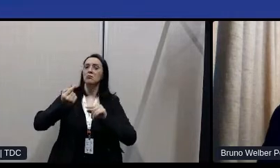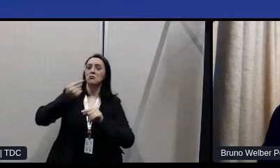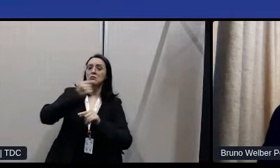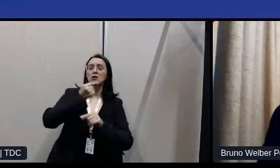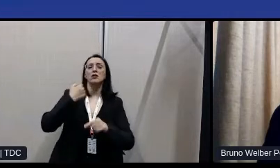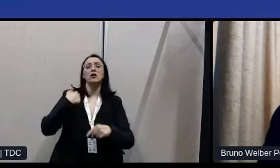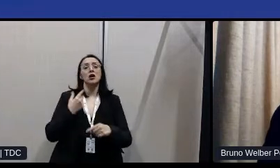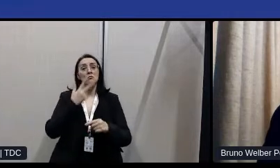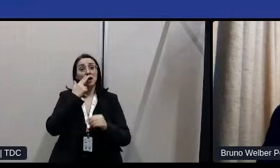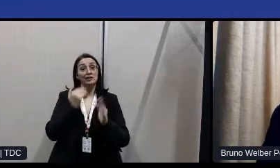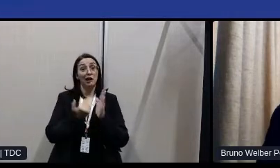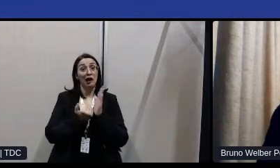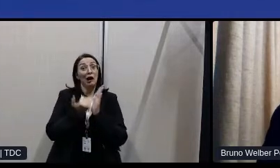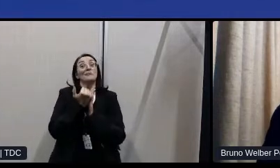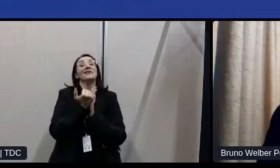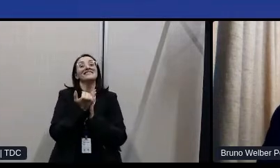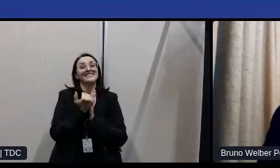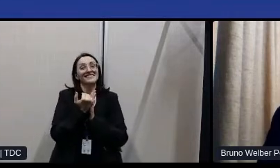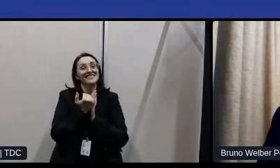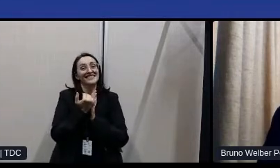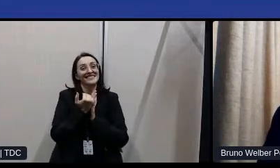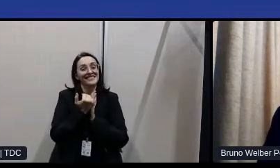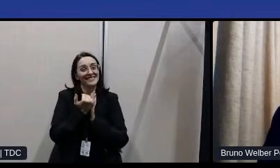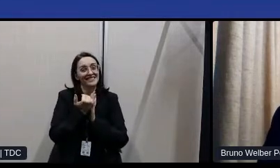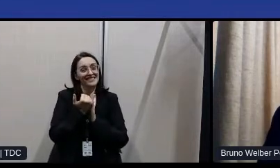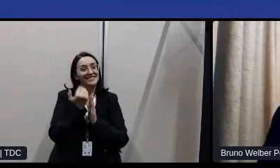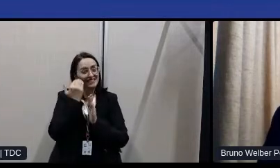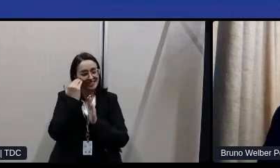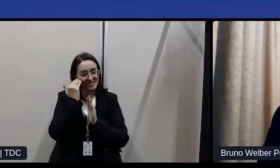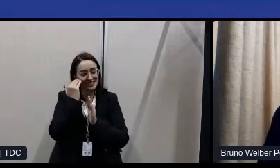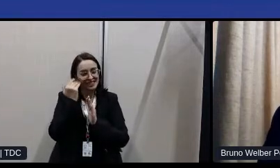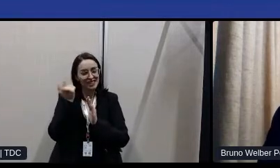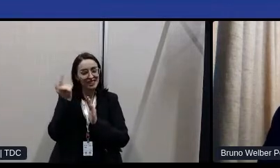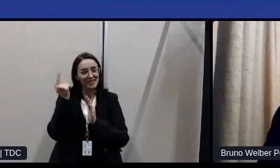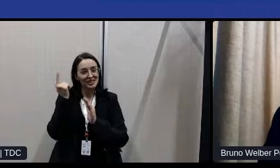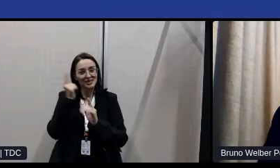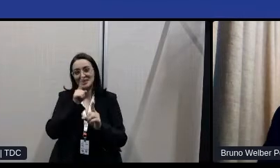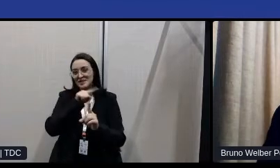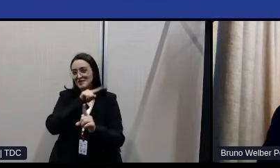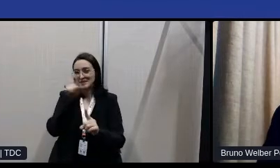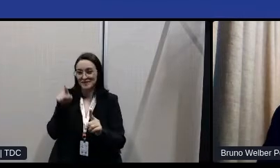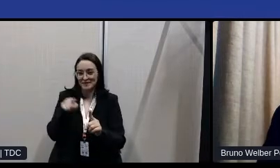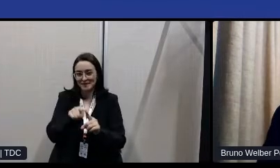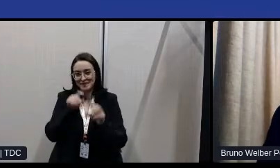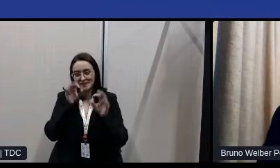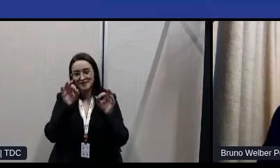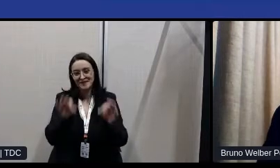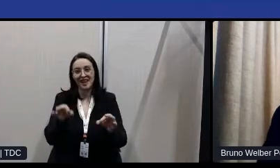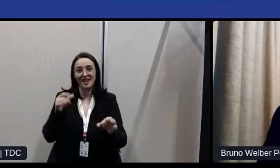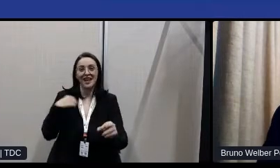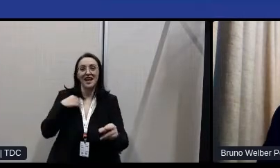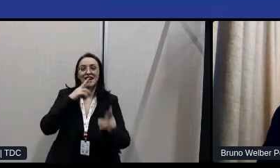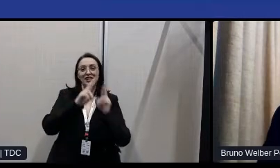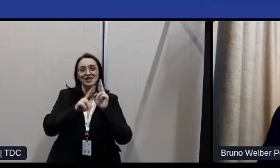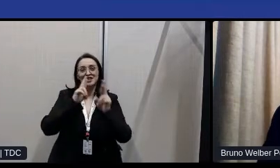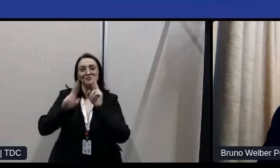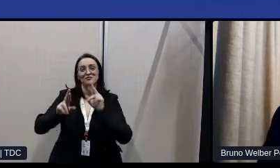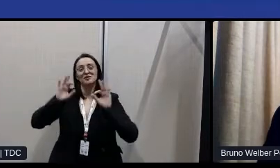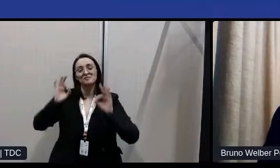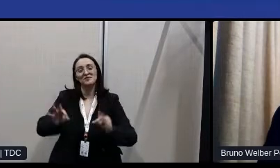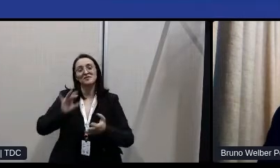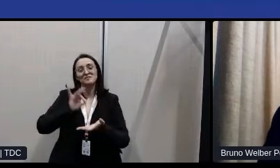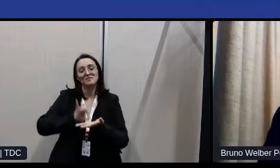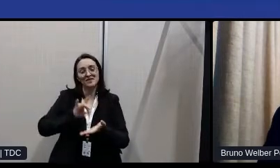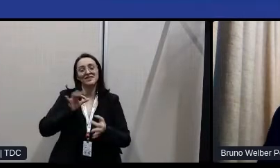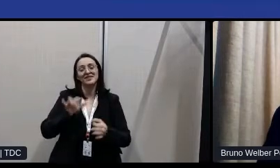um pouquinho mais. Ou seja, a gente conseguiu atingir o nosso objetivo de ter respostas efetivas de pessoas do Norte, Nordeste